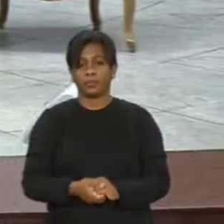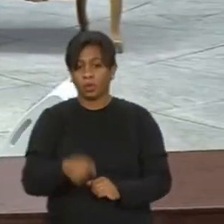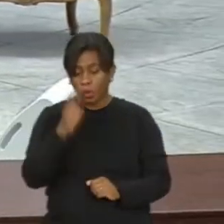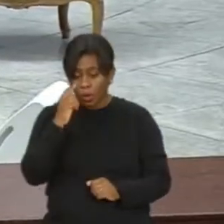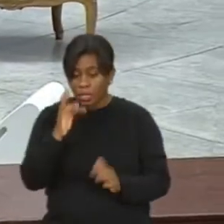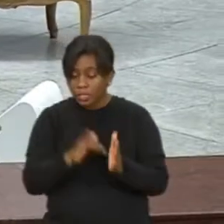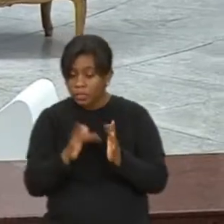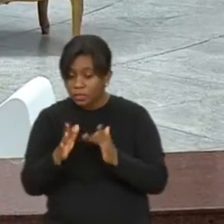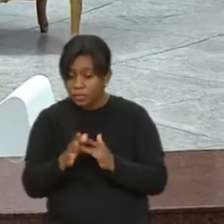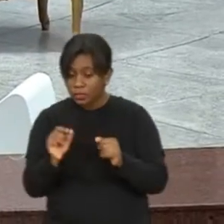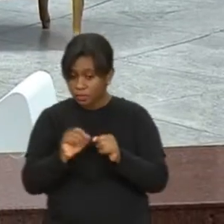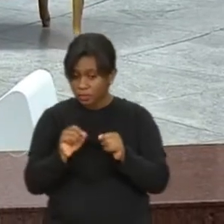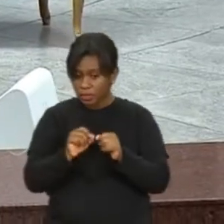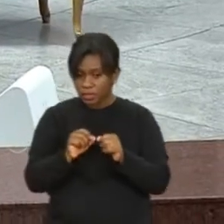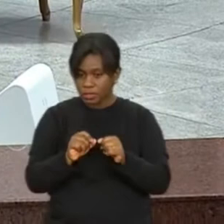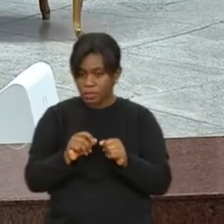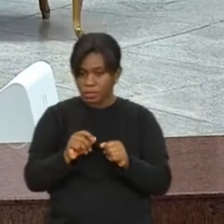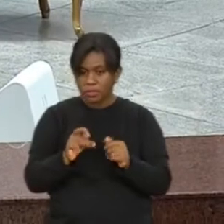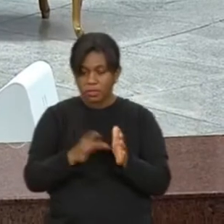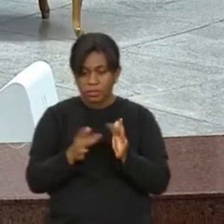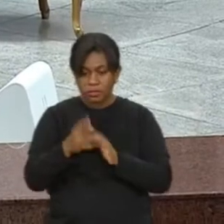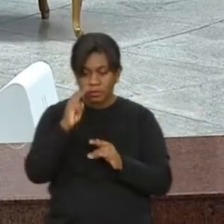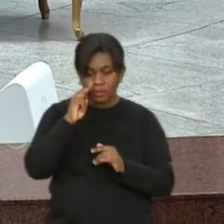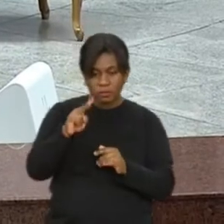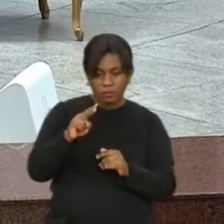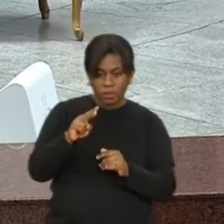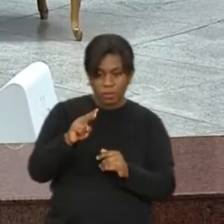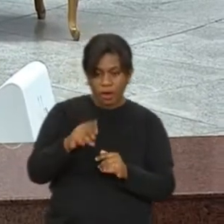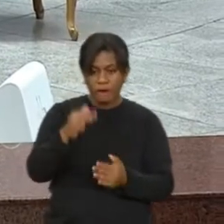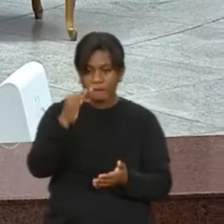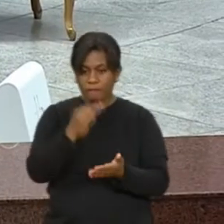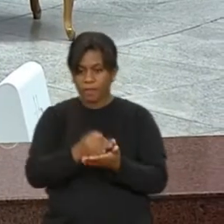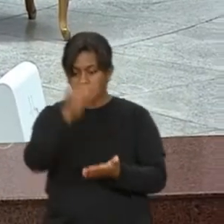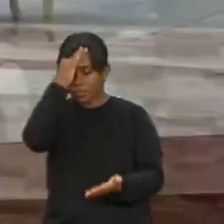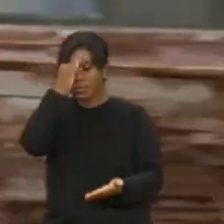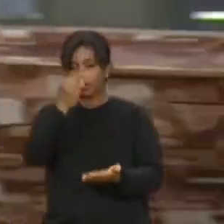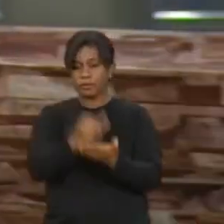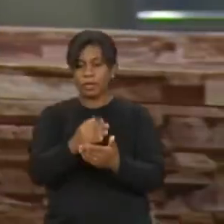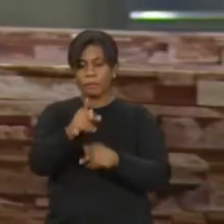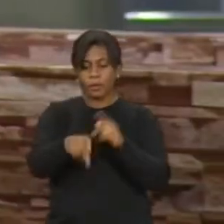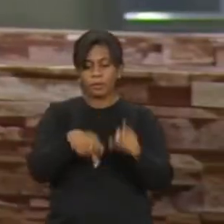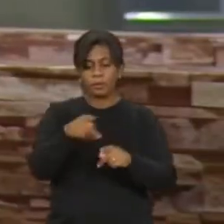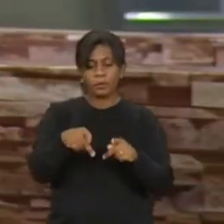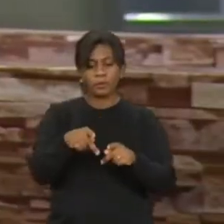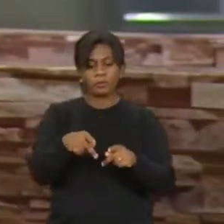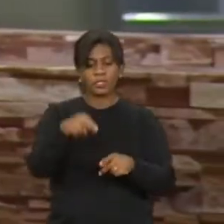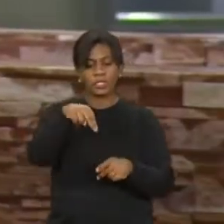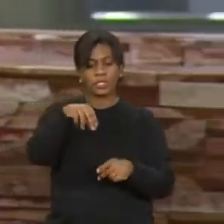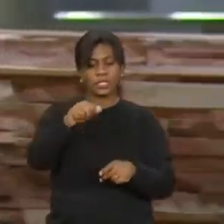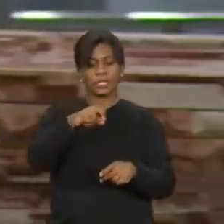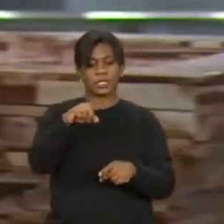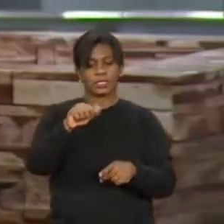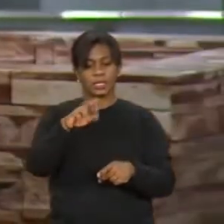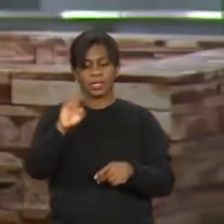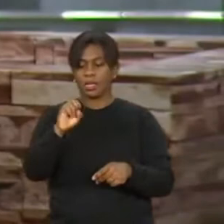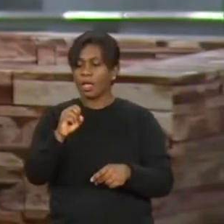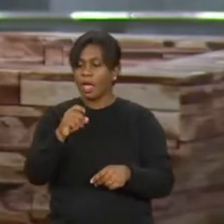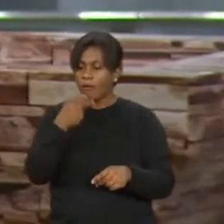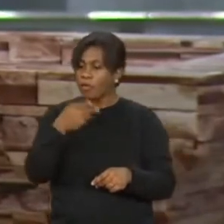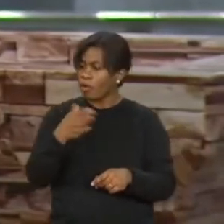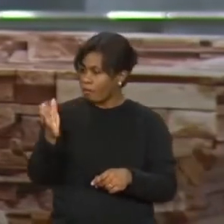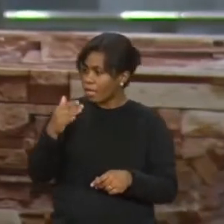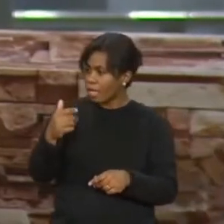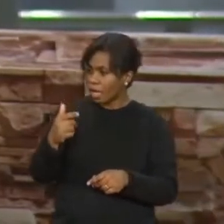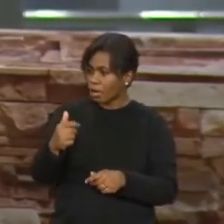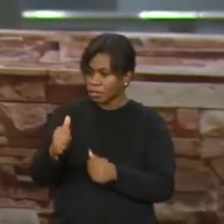a incredulidade do povo de Nazaré, certo? Aí ele disse assim, ó: vem cá os discípulos, vão de dois em dois, não